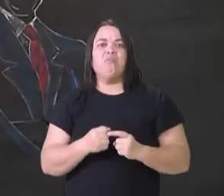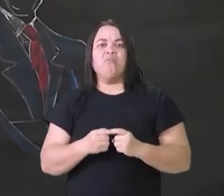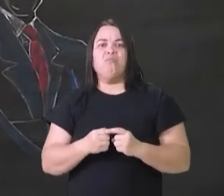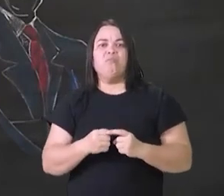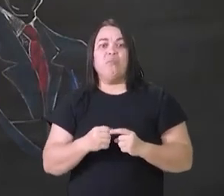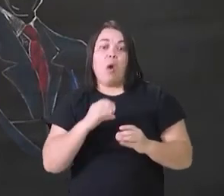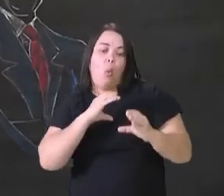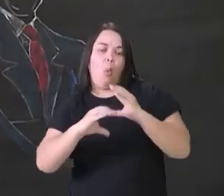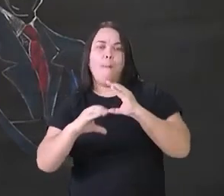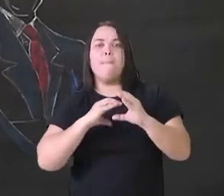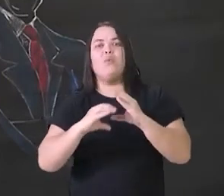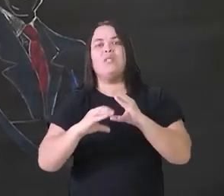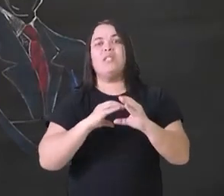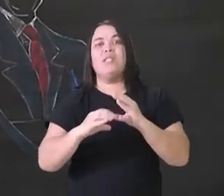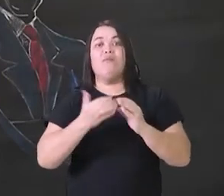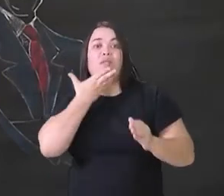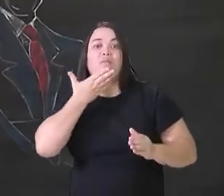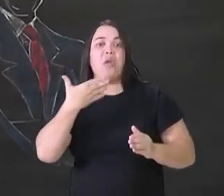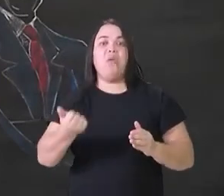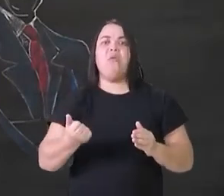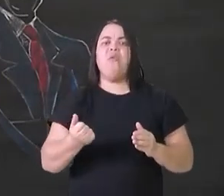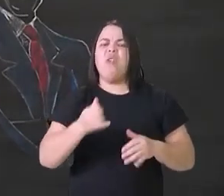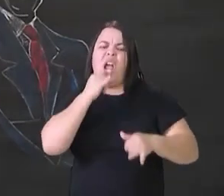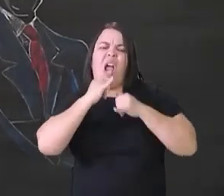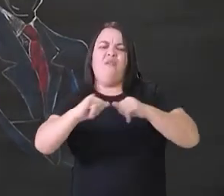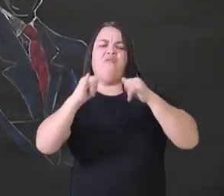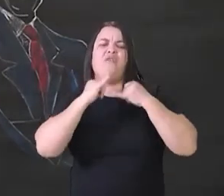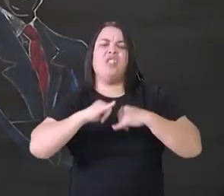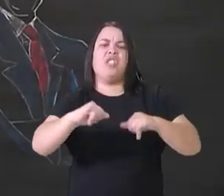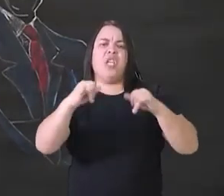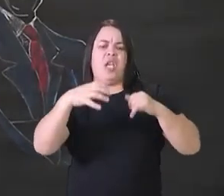em que você se comunica, você melhora, você pode dizer o que você